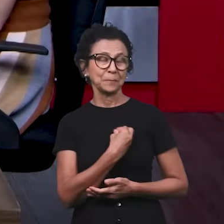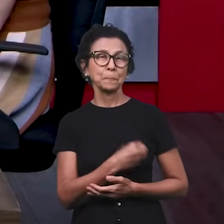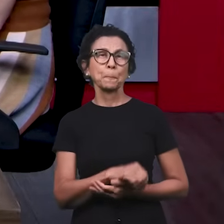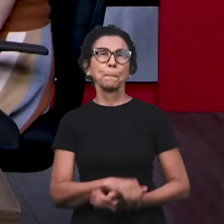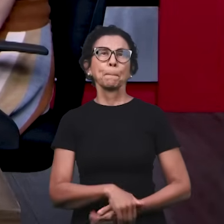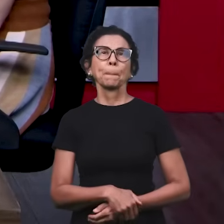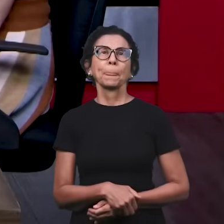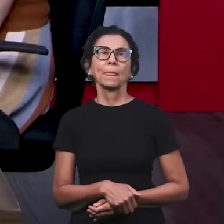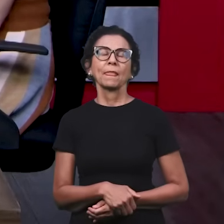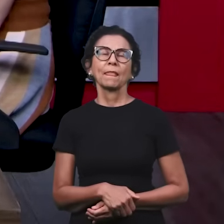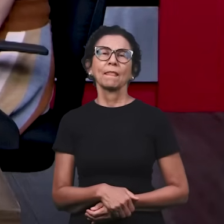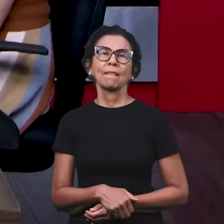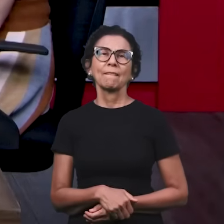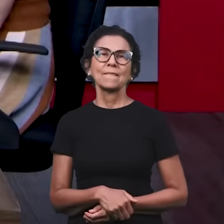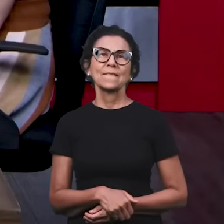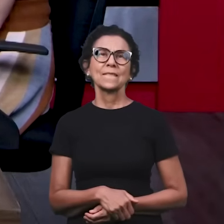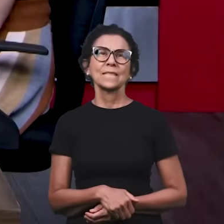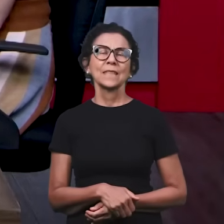tinha